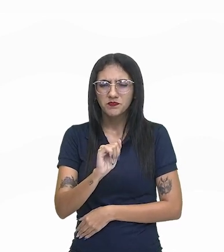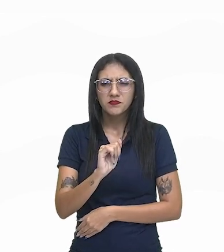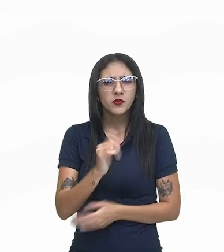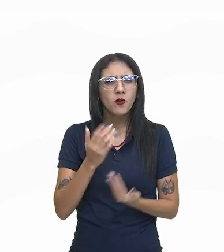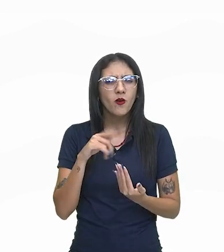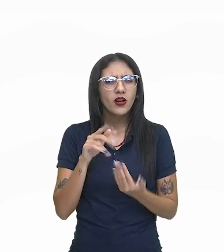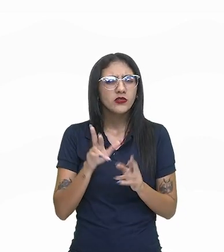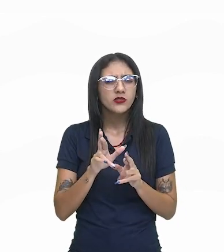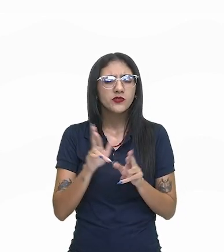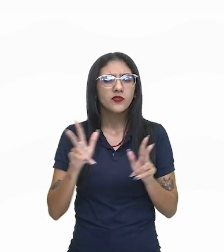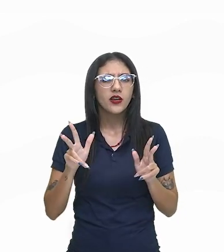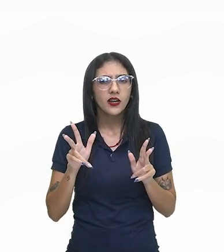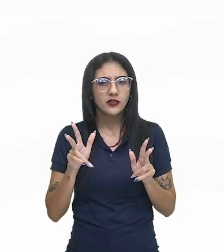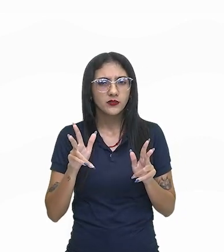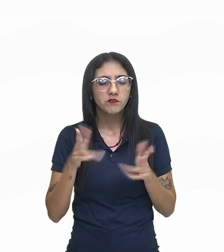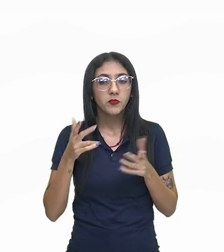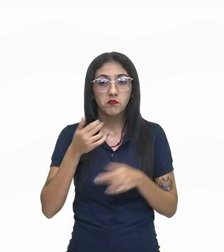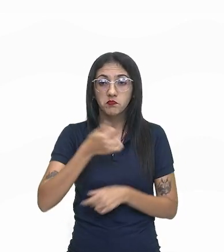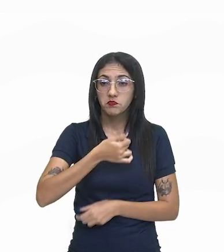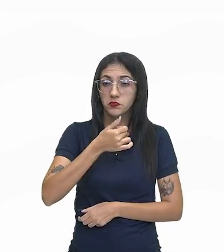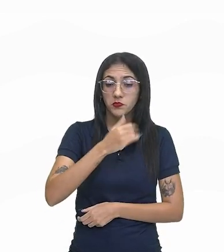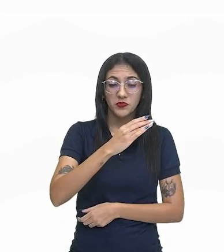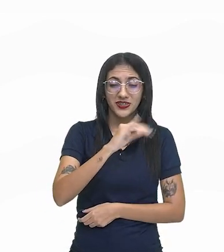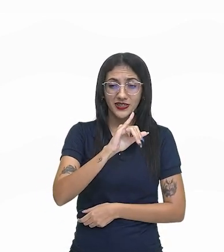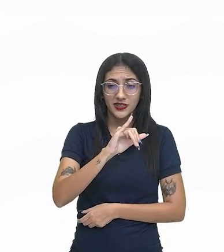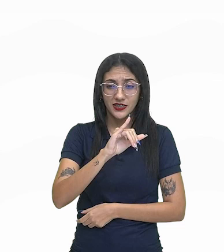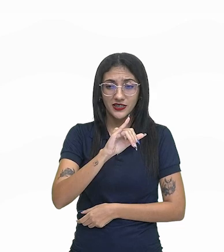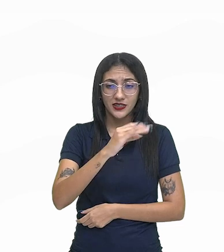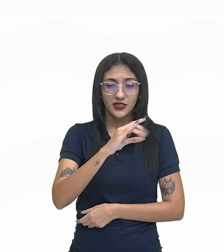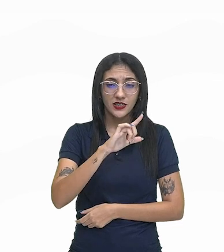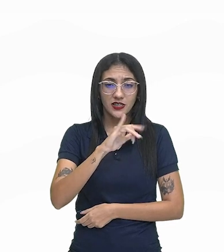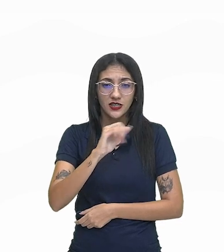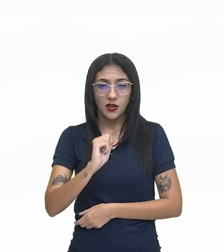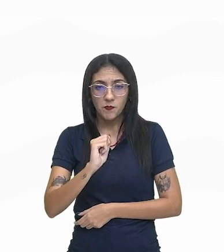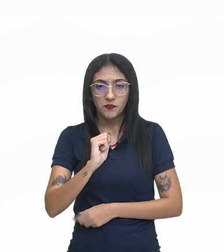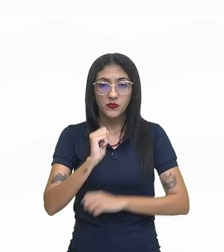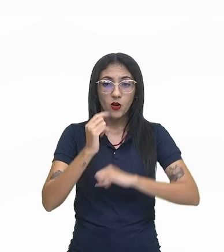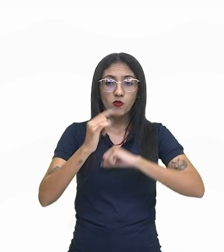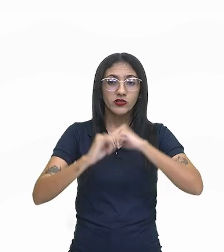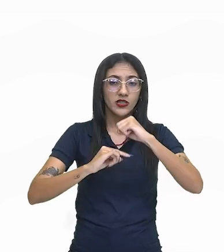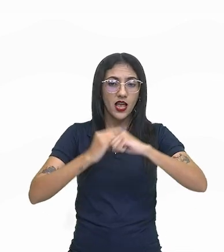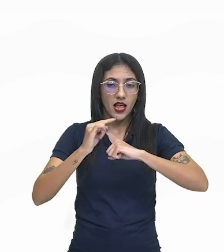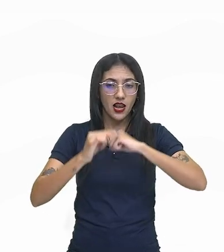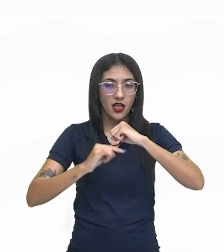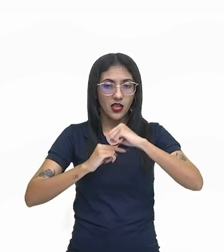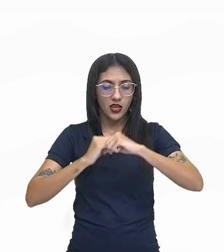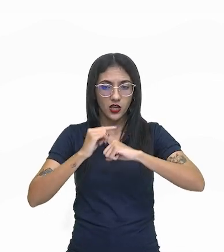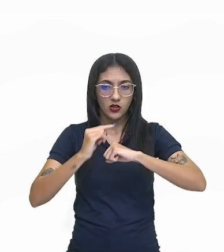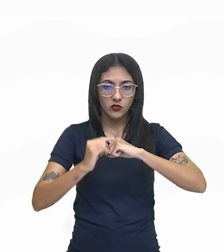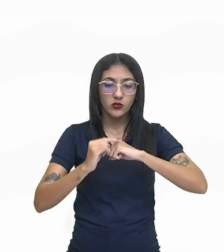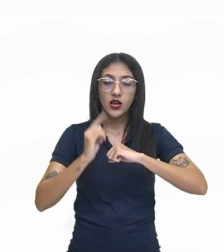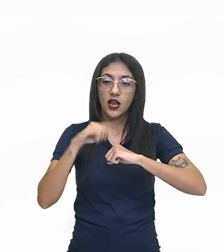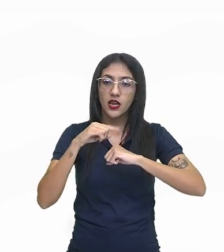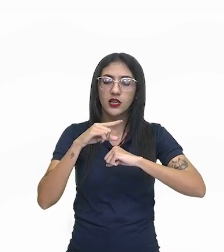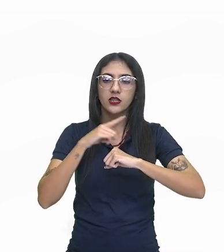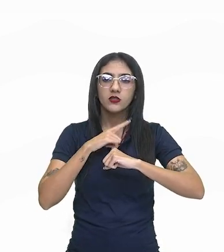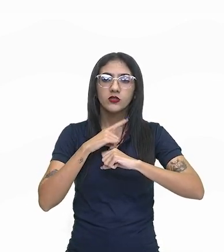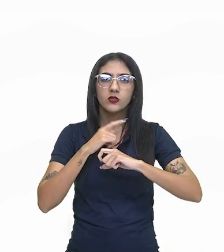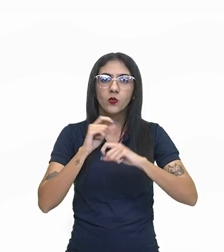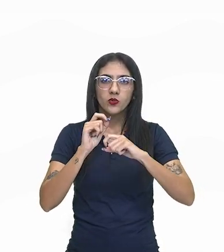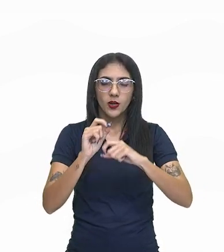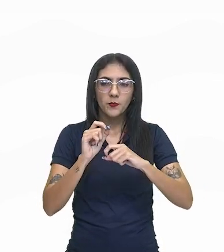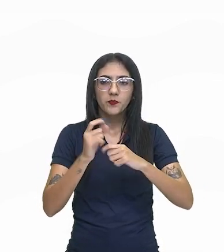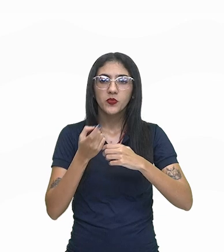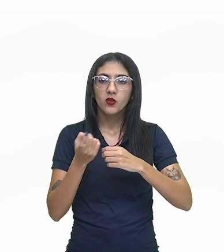diferença está que no processo da cíclica, os elétrons que vão fazer parte desse processo, eles vão retornar